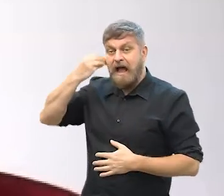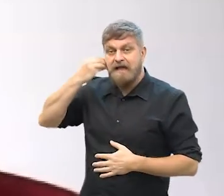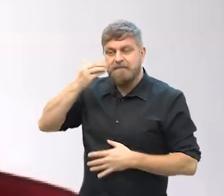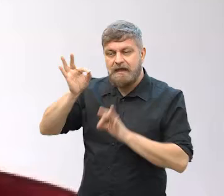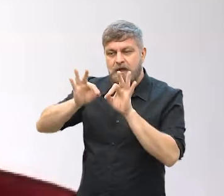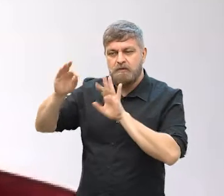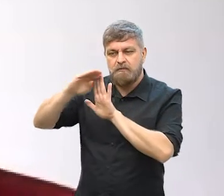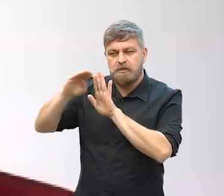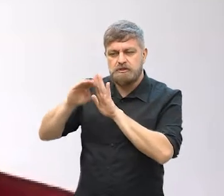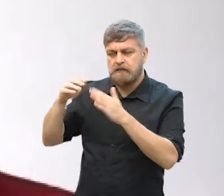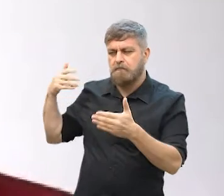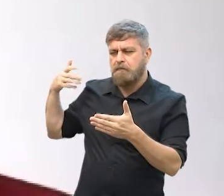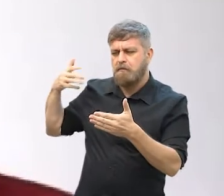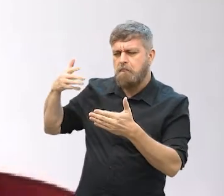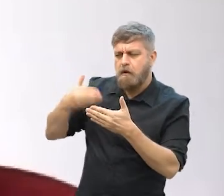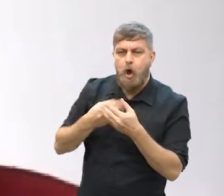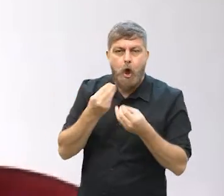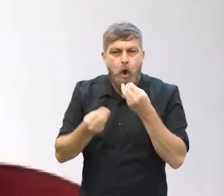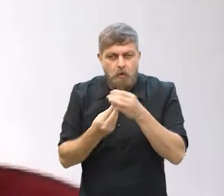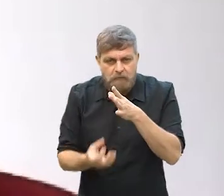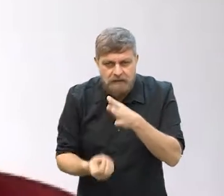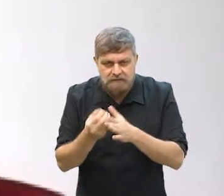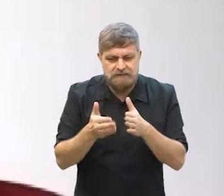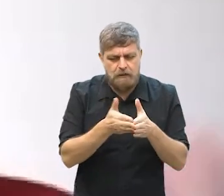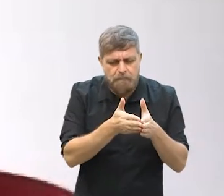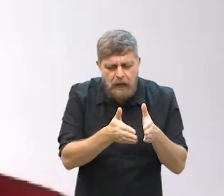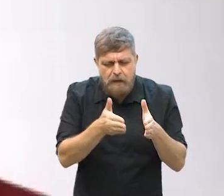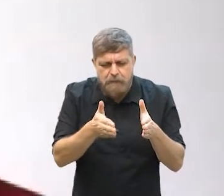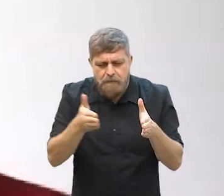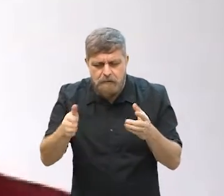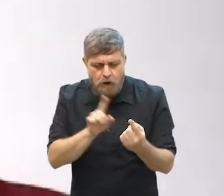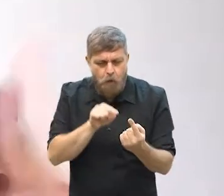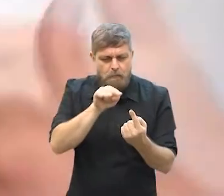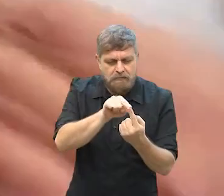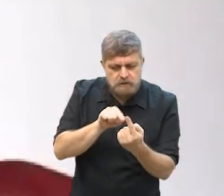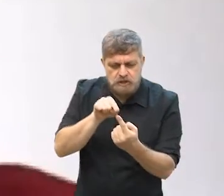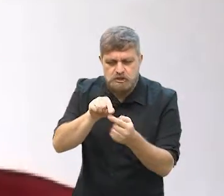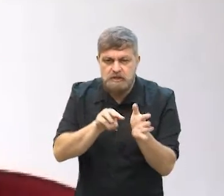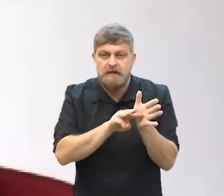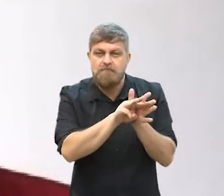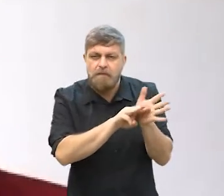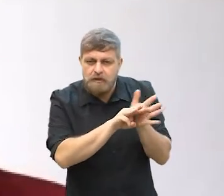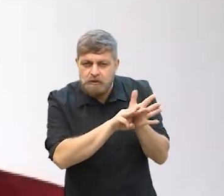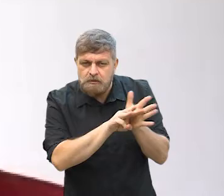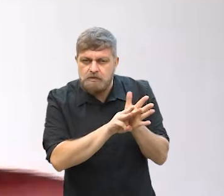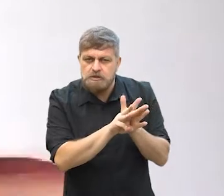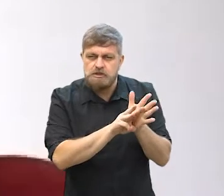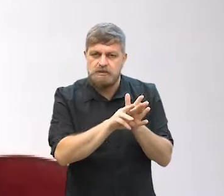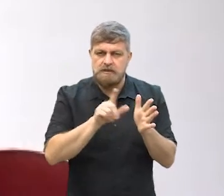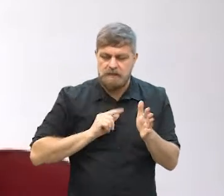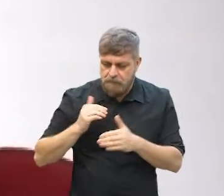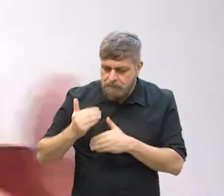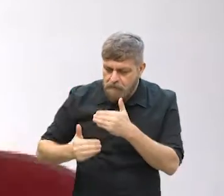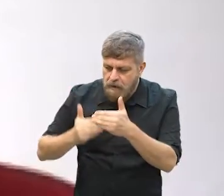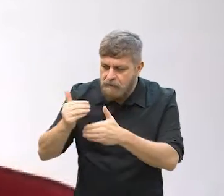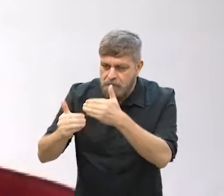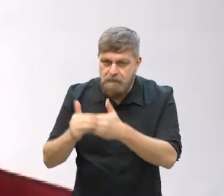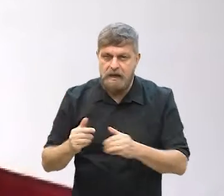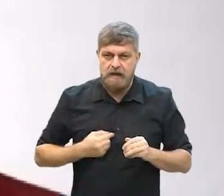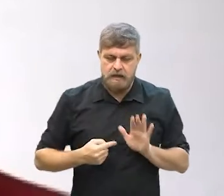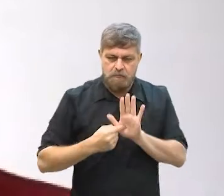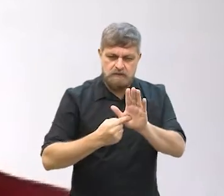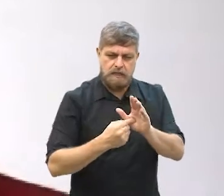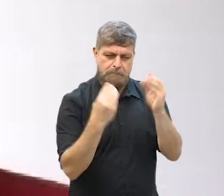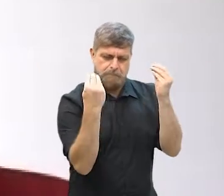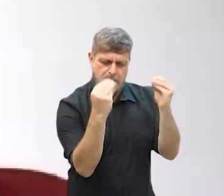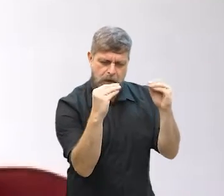esse projeto, né? Como que foi o desenvolvimento desse projeto, quais foram os objetivos, a metodologia utilizada, né? Esse passo a passo mesmo que